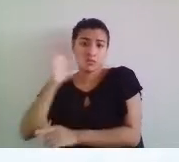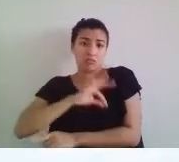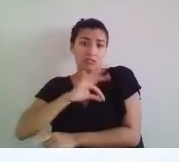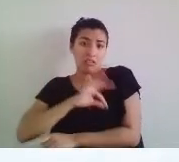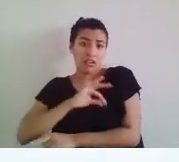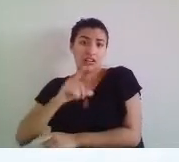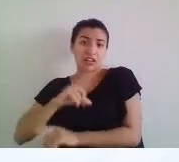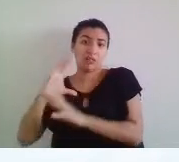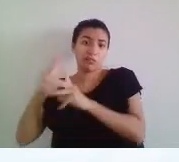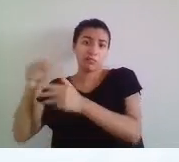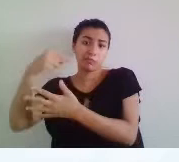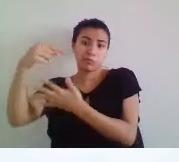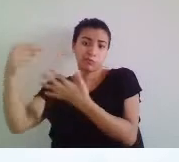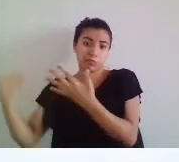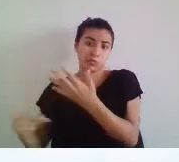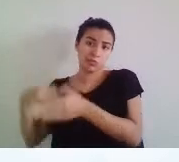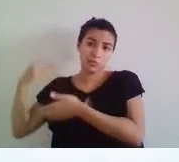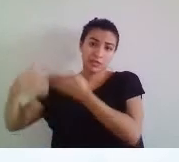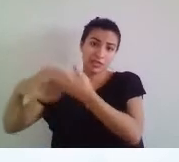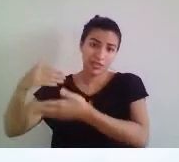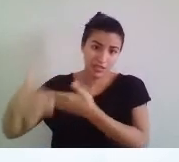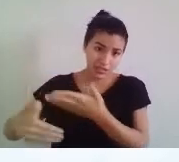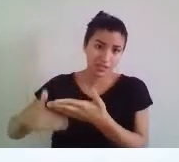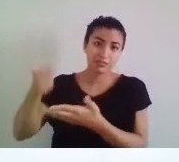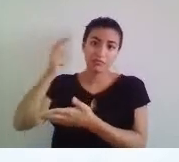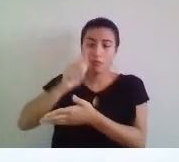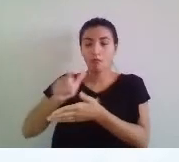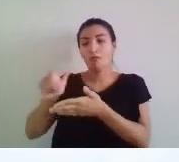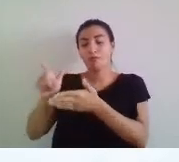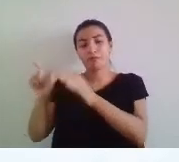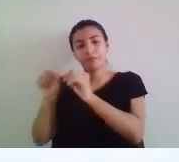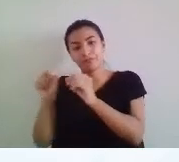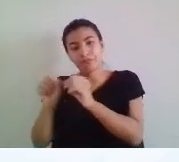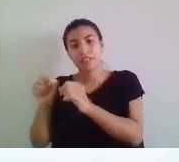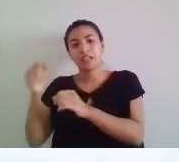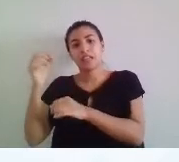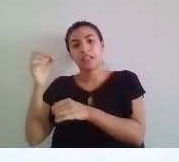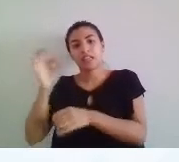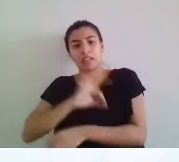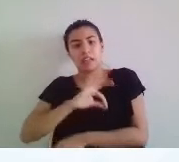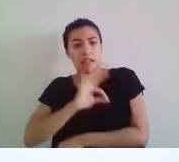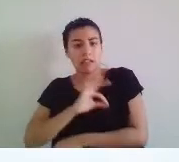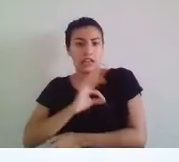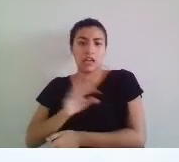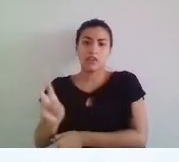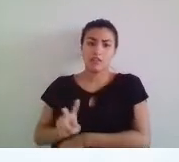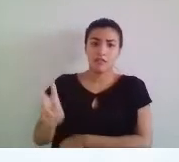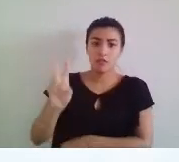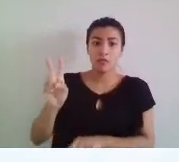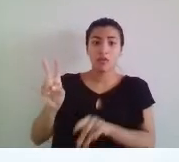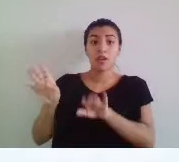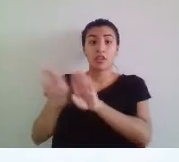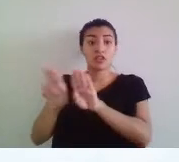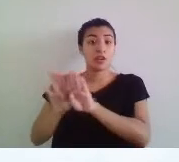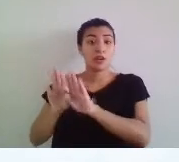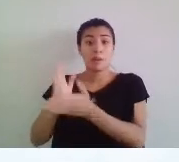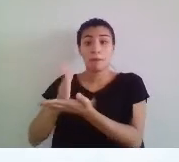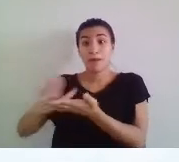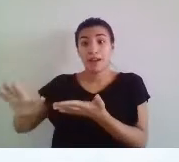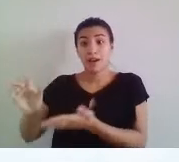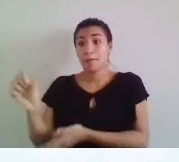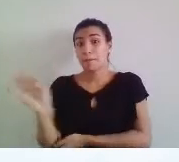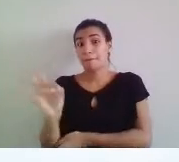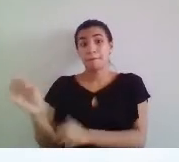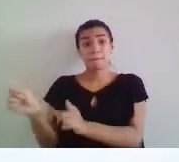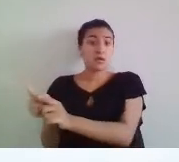todo um processo, né, para se formar a ideia de salário e o valor do salário, mas fica com o salário, que é uma parte mínima do resultado